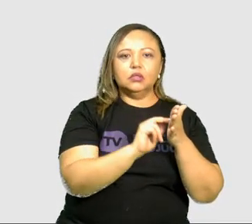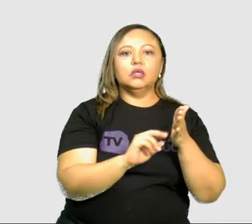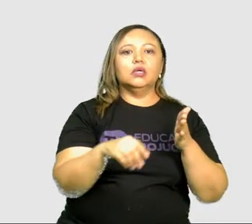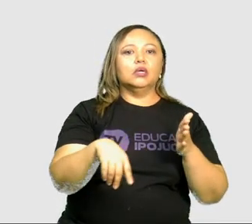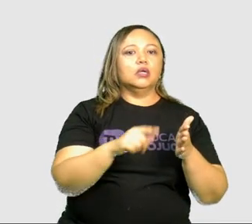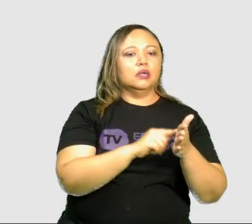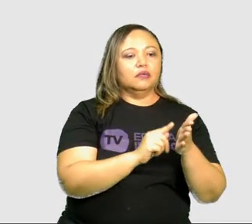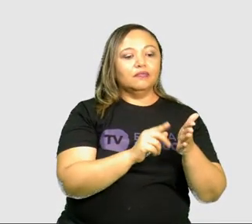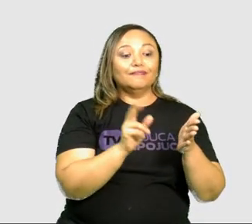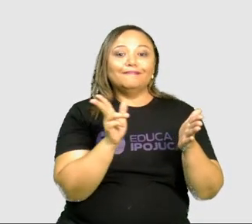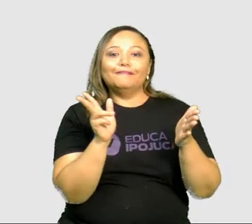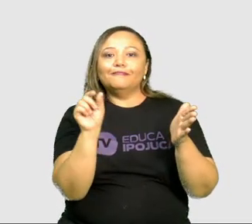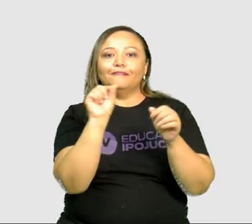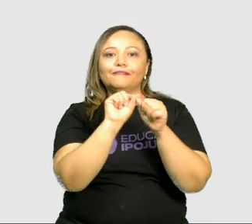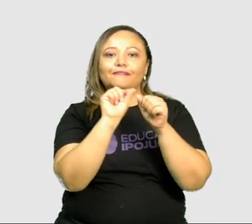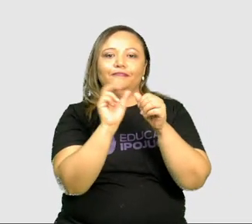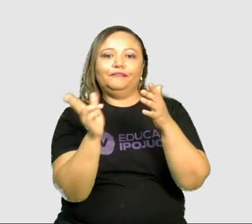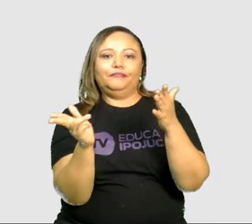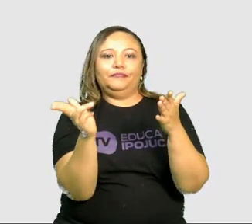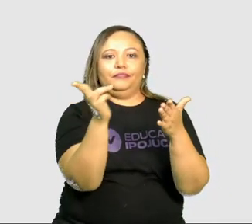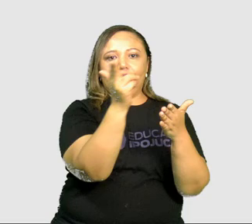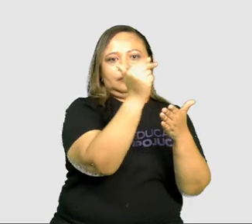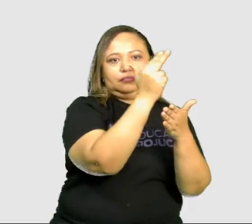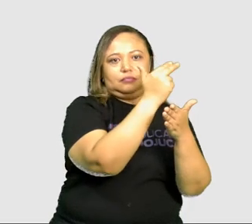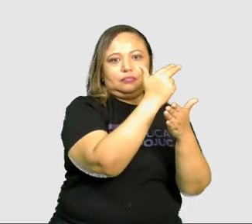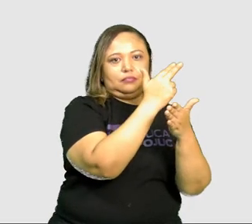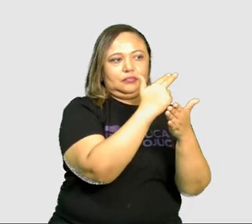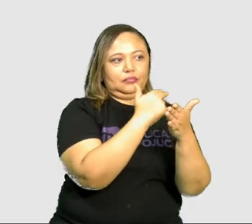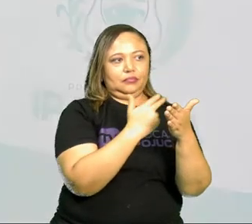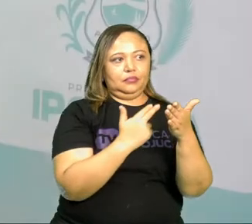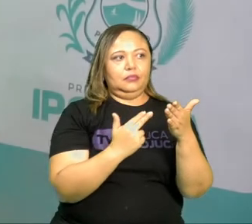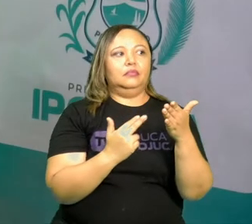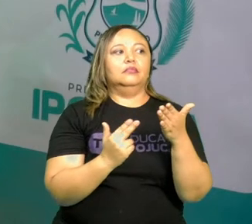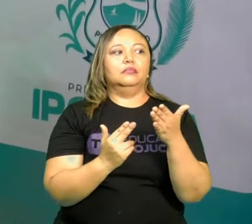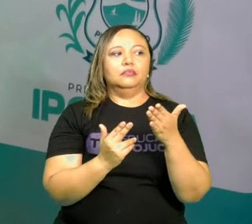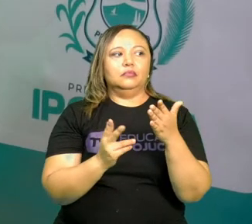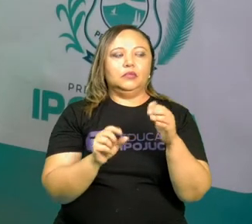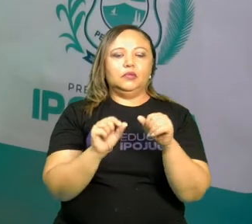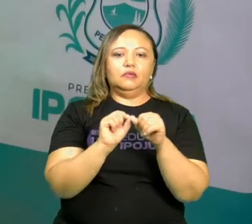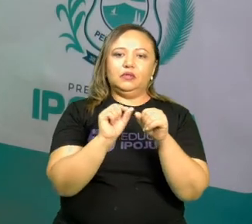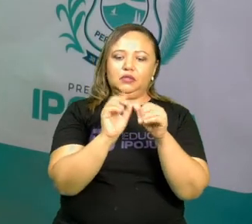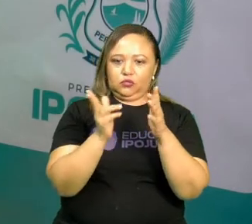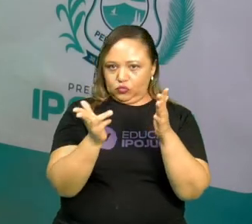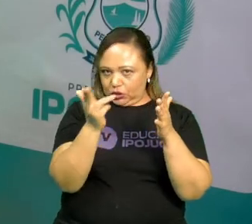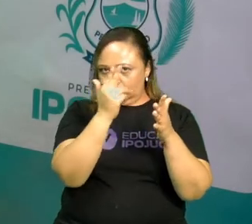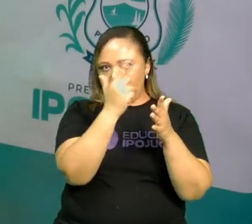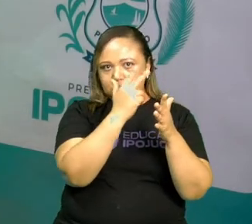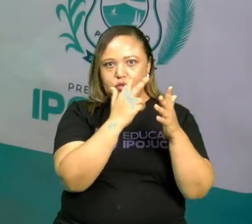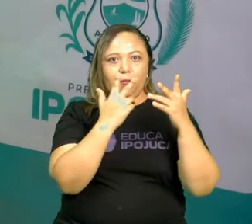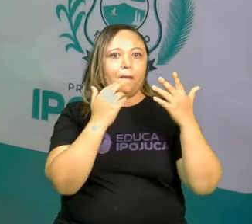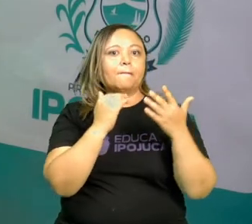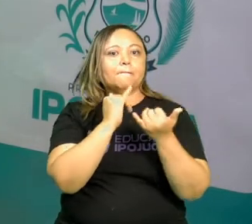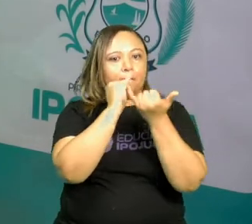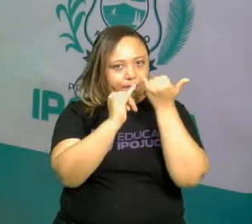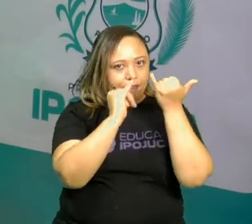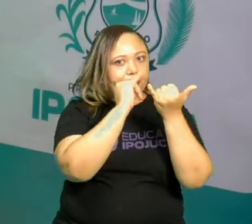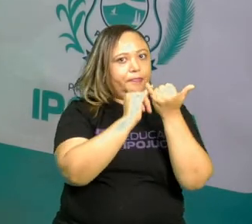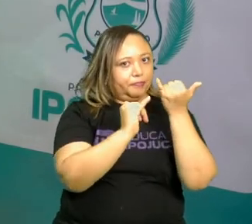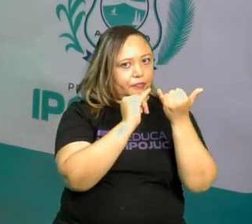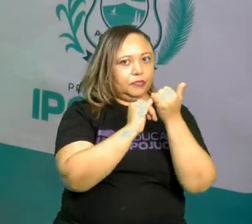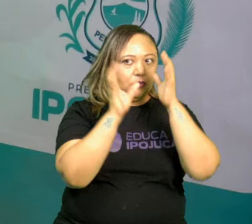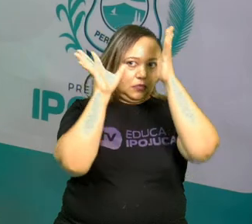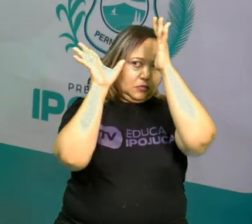Represente em desenho o formato pessoal. Então, o formato seria como ele é, por fora, do